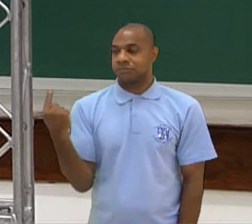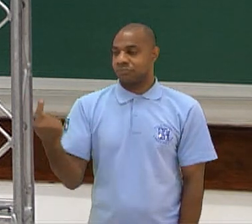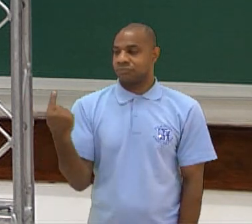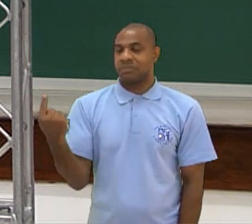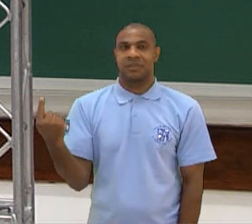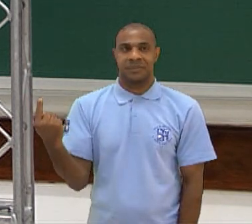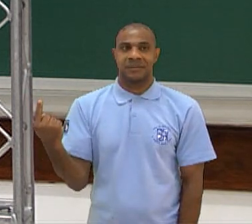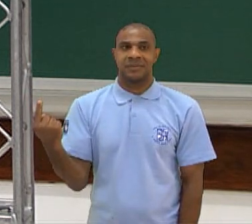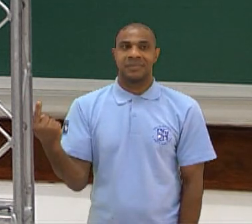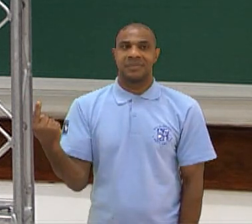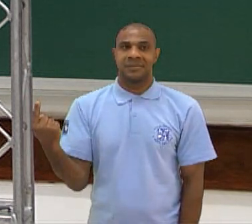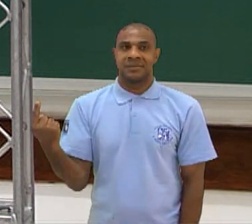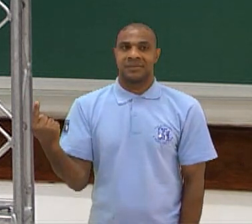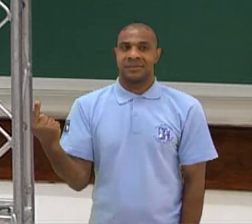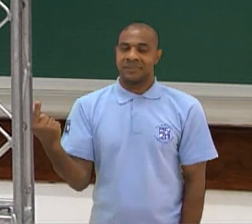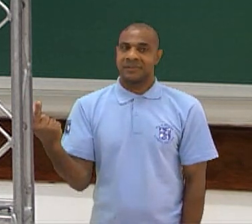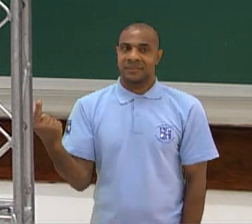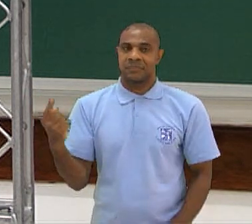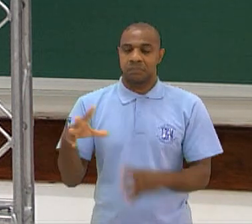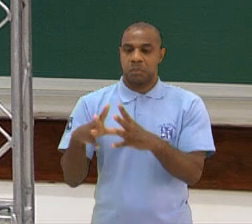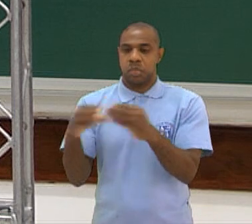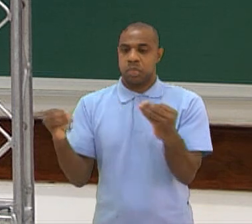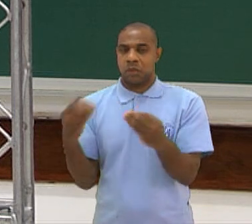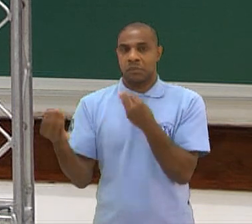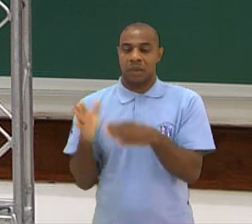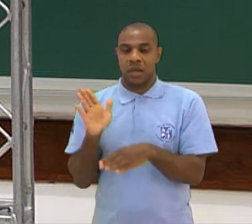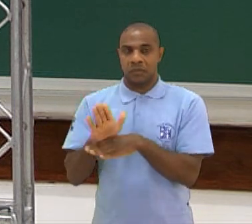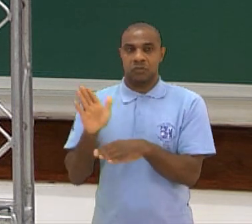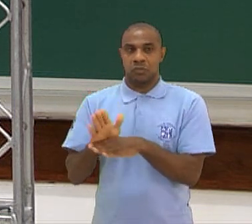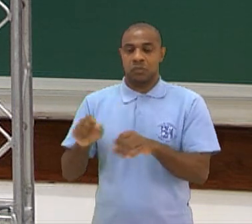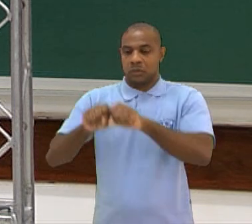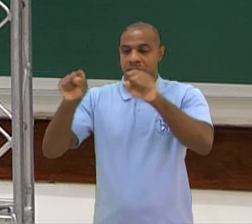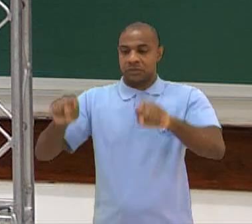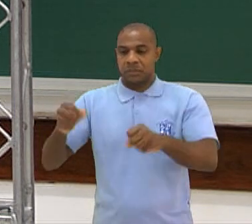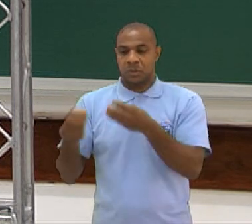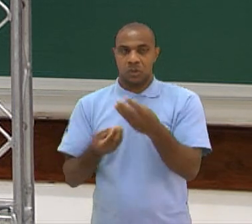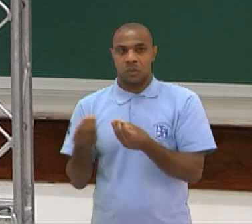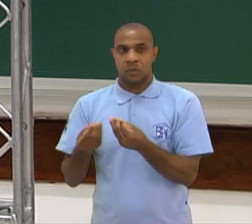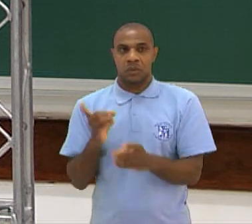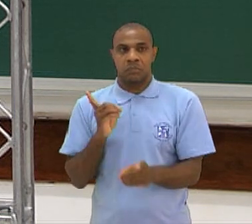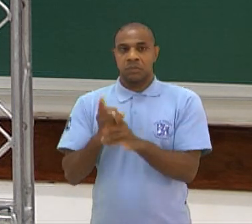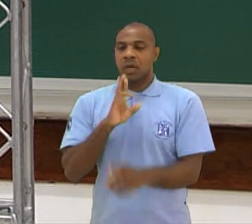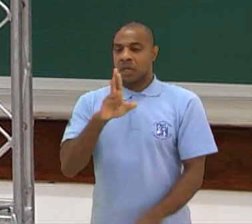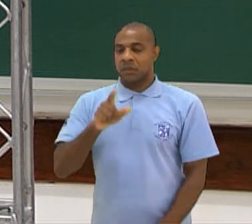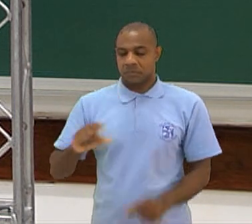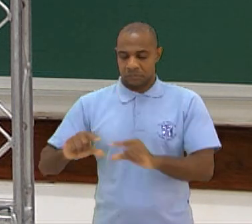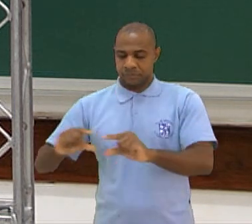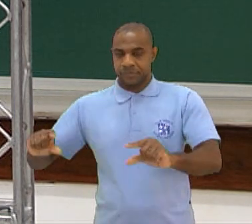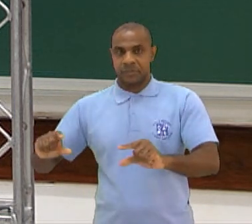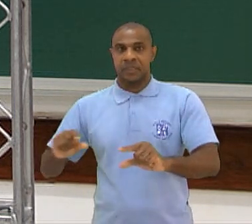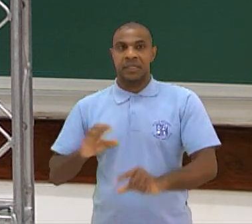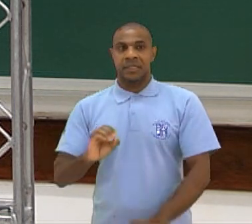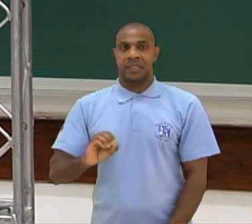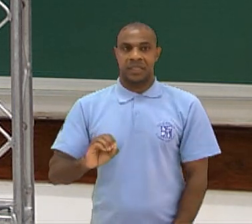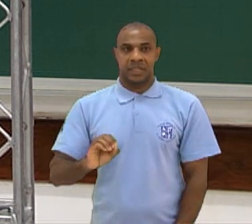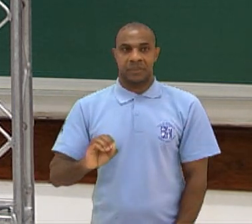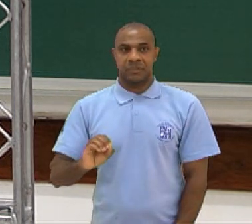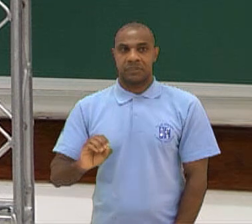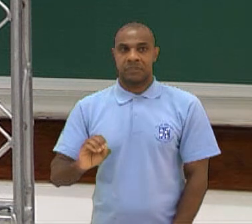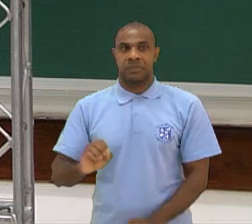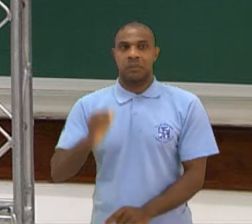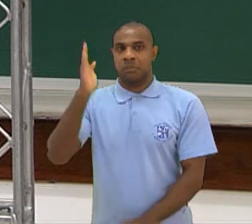42, e encontrar um número vezes 4, que dá 42. Você pode usar, se você quiser, um número decimal, só que o interessante é o